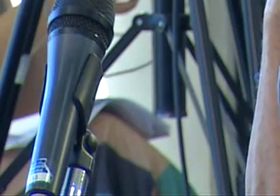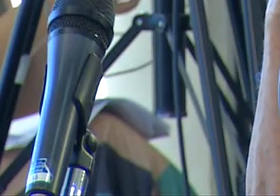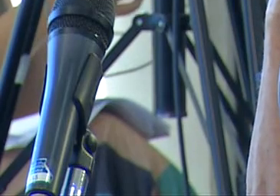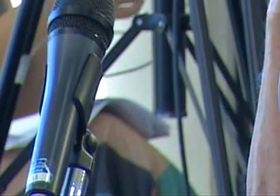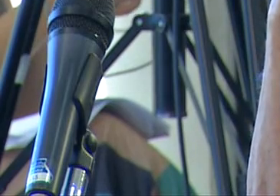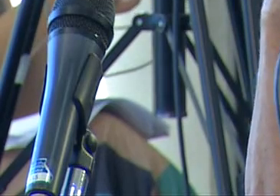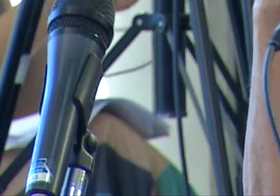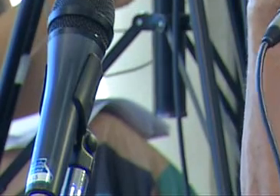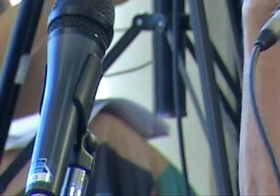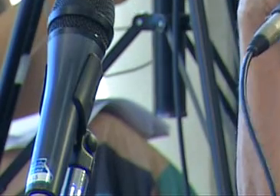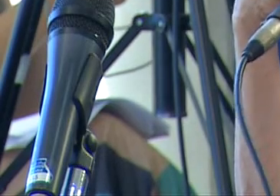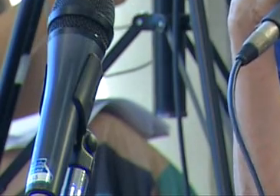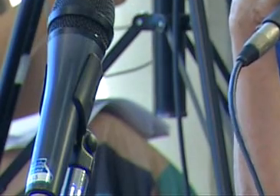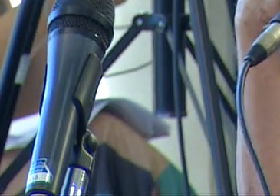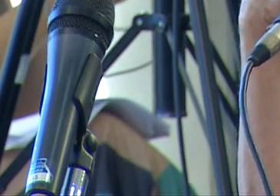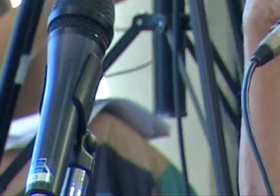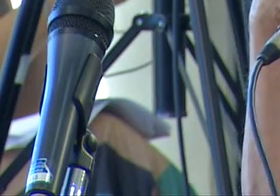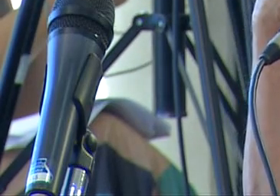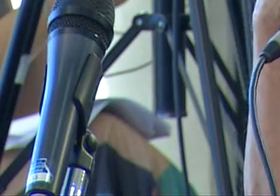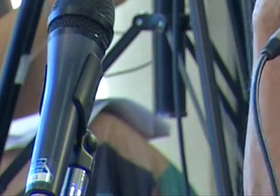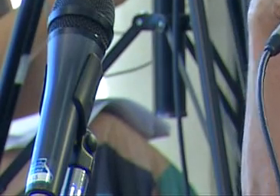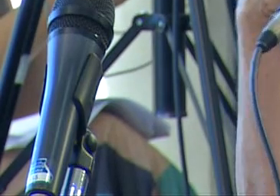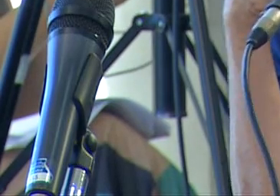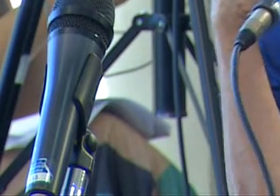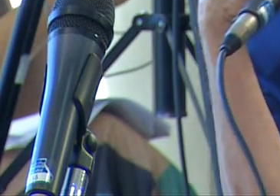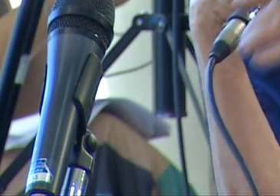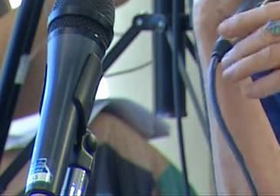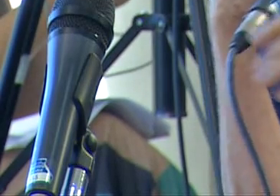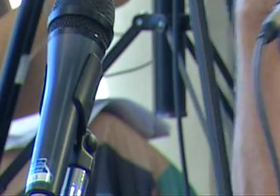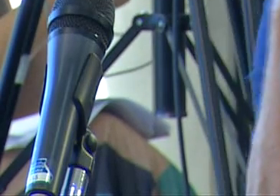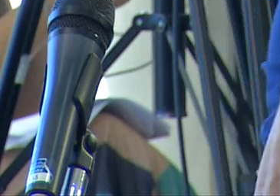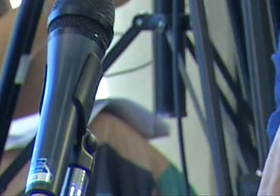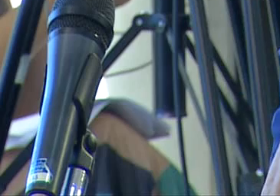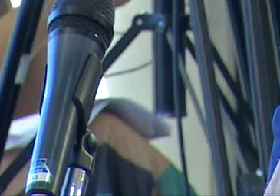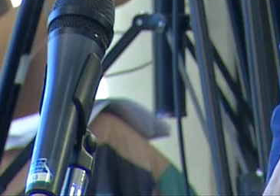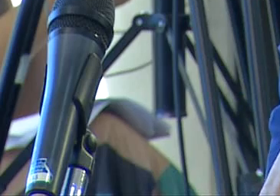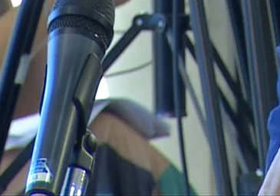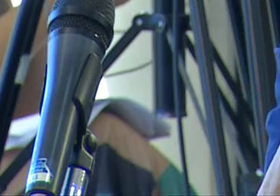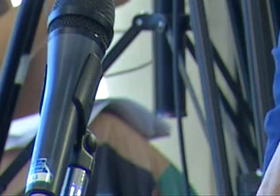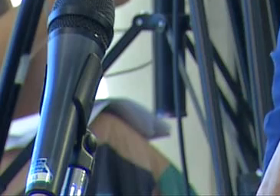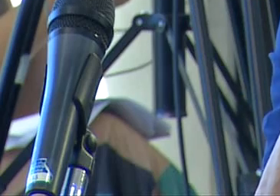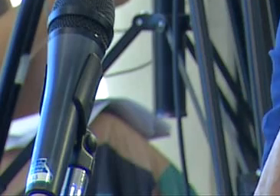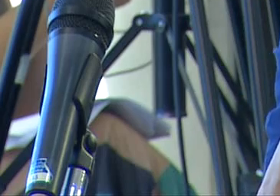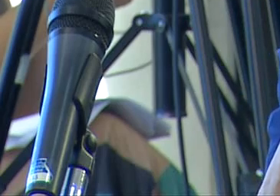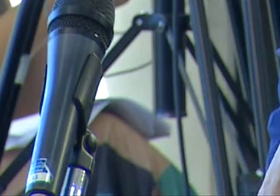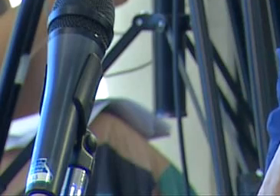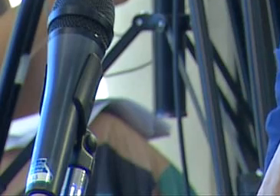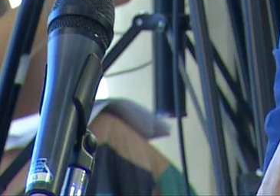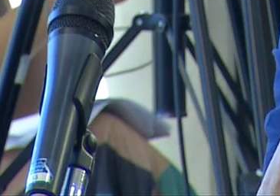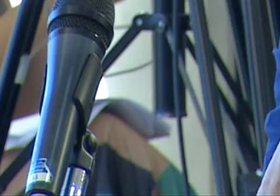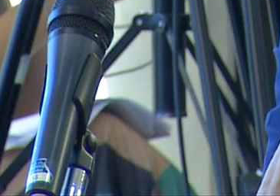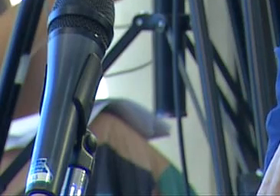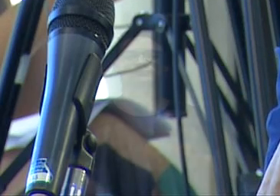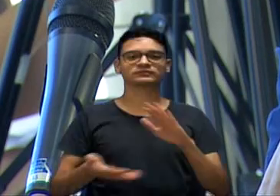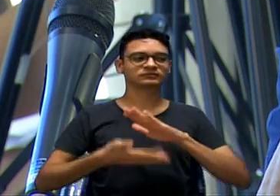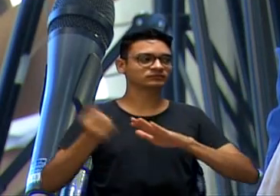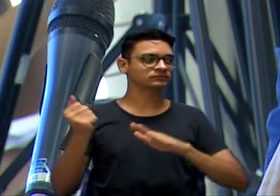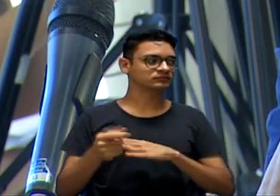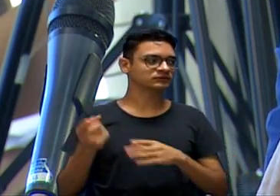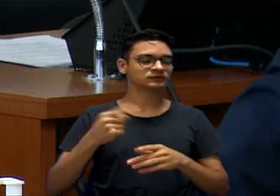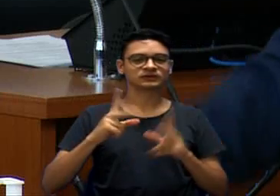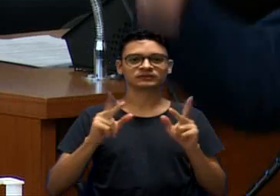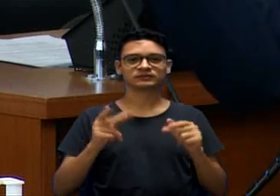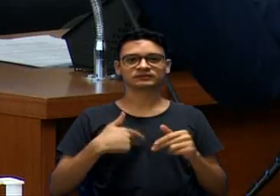haverá essa receita, onde que eu vou compensar no orçamento, e a partir daí dar a isenção. Sim, mas é igual eu falei, a gente